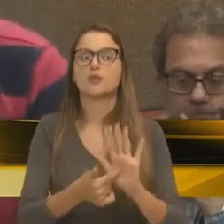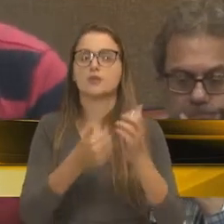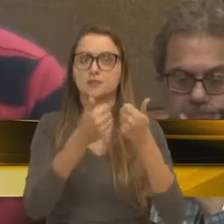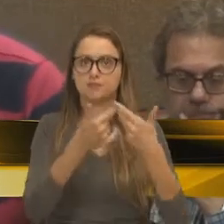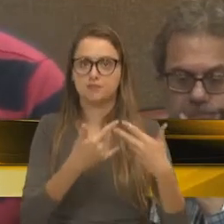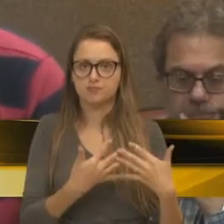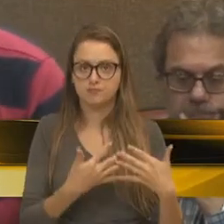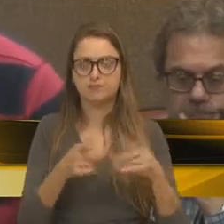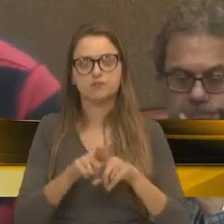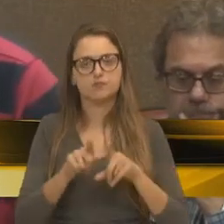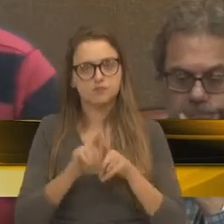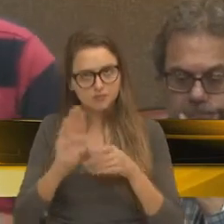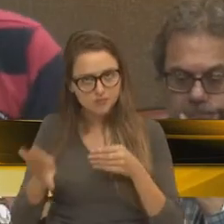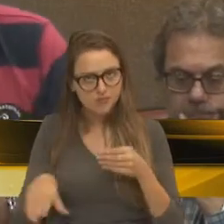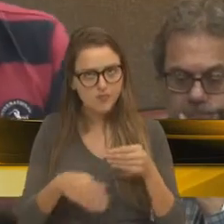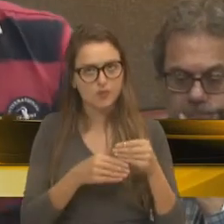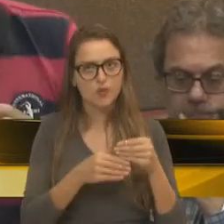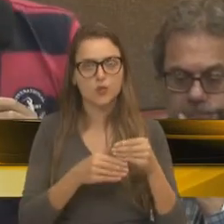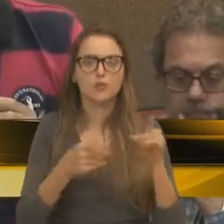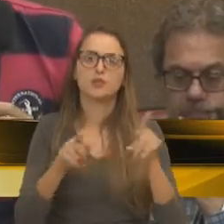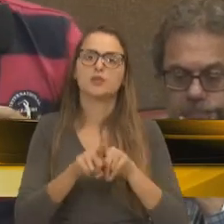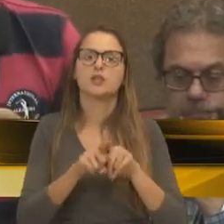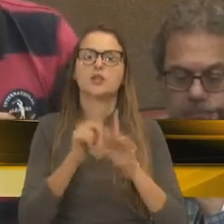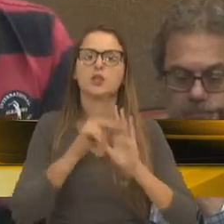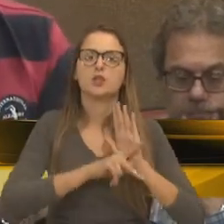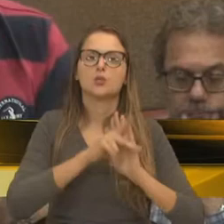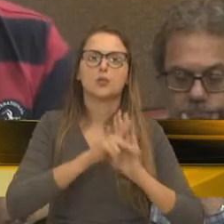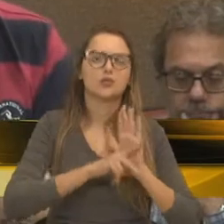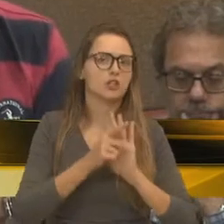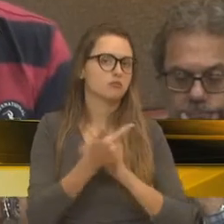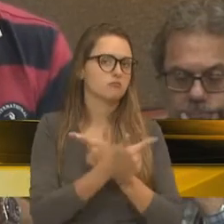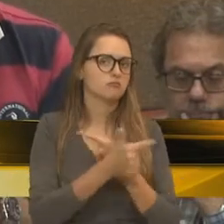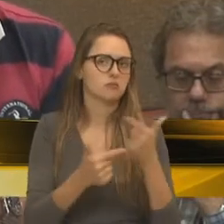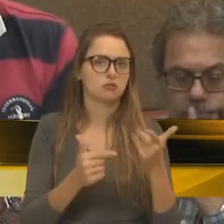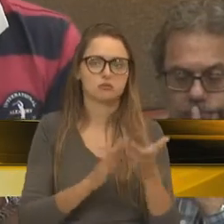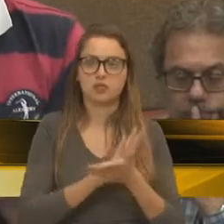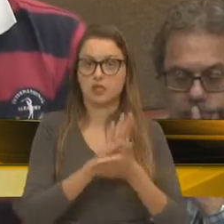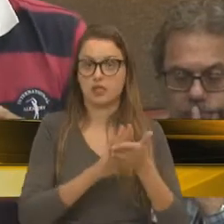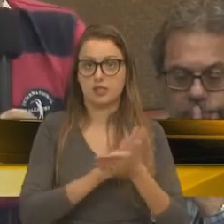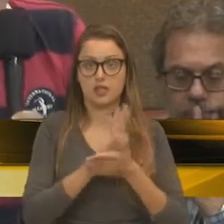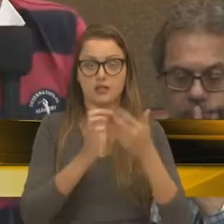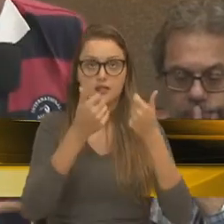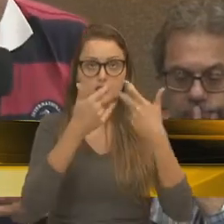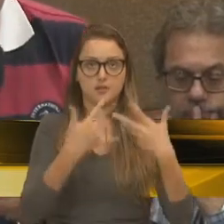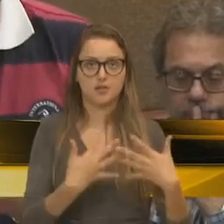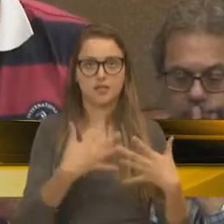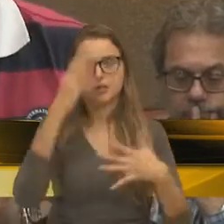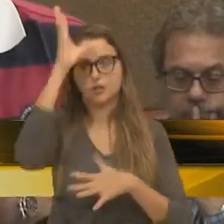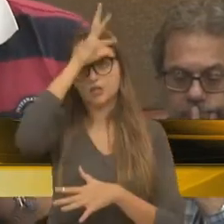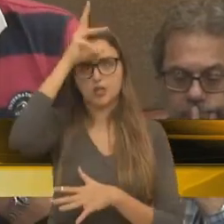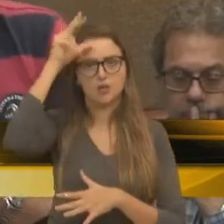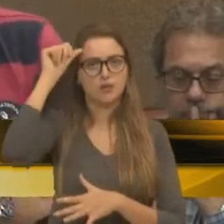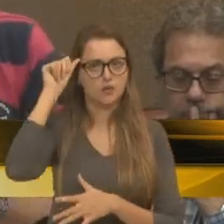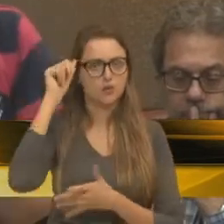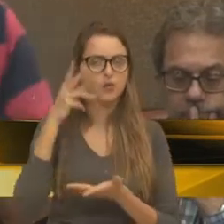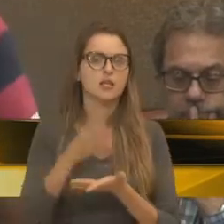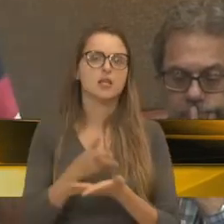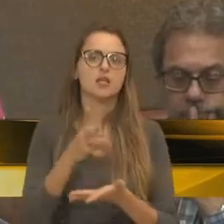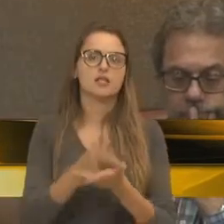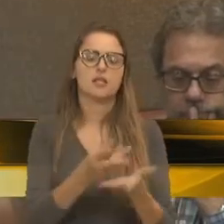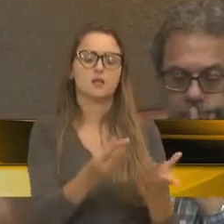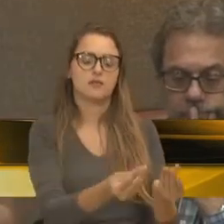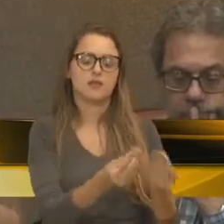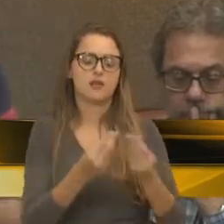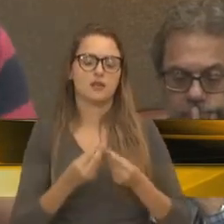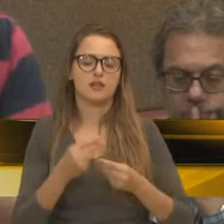acrescentando também tendo em vista que o projeto não havia mencionado isso que o poder executivo sempre encaminhar à câmara de